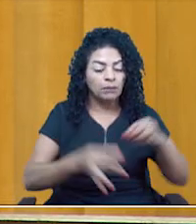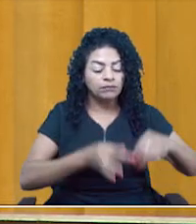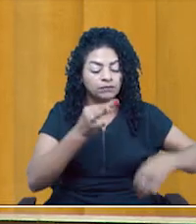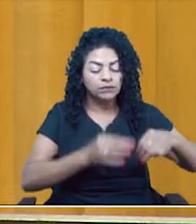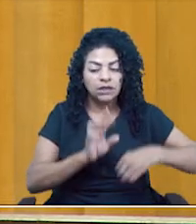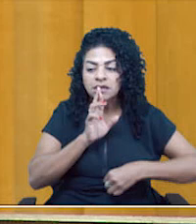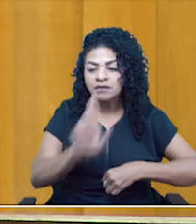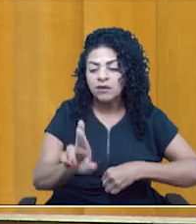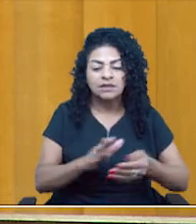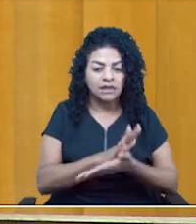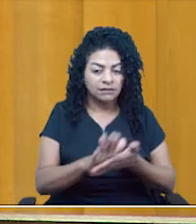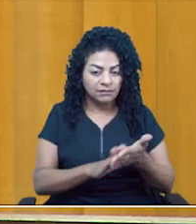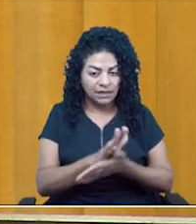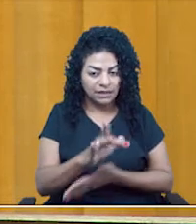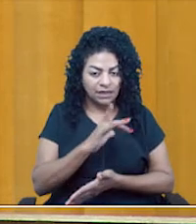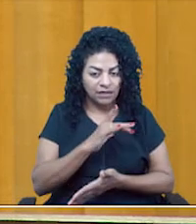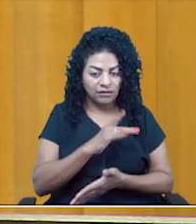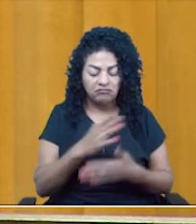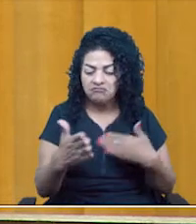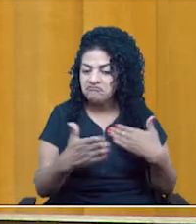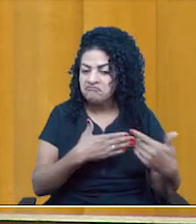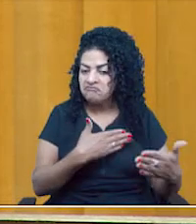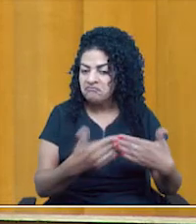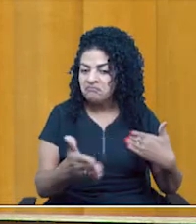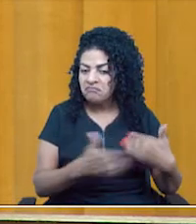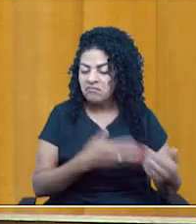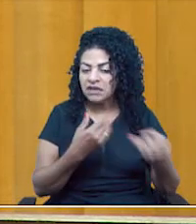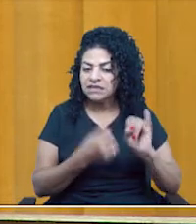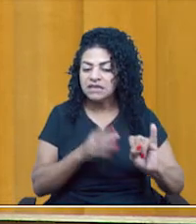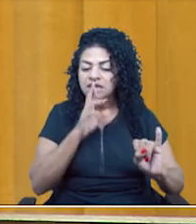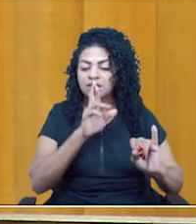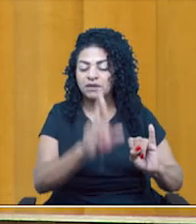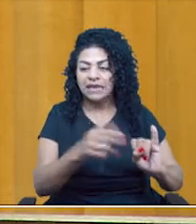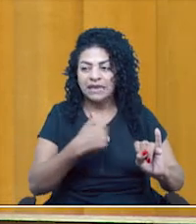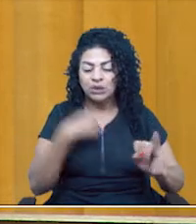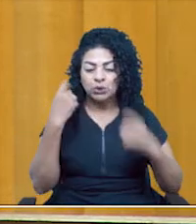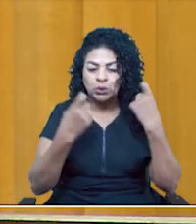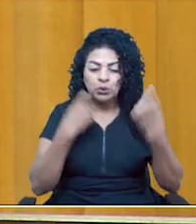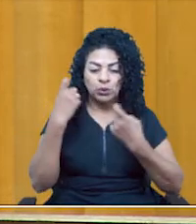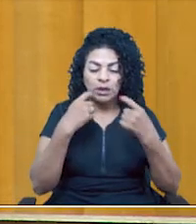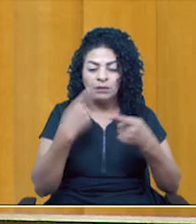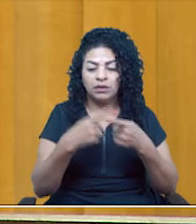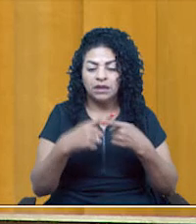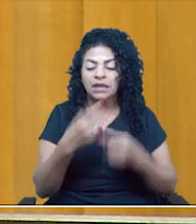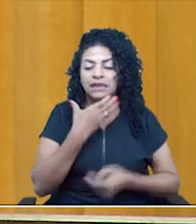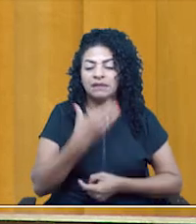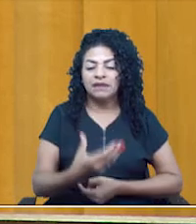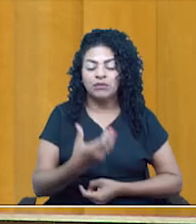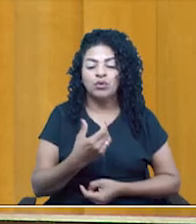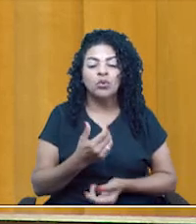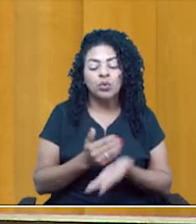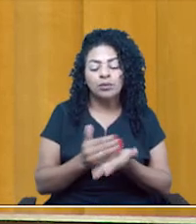que, independentemente do que responderem, já é algo que me preocupa, porque isso foi início de dezembro. Nós estamos fim de